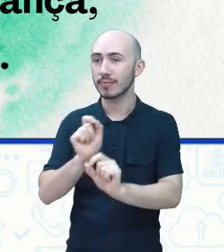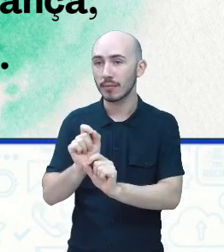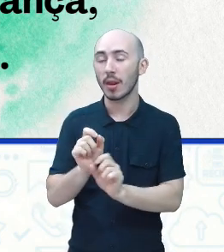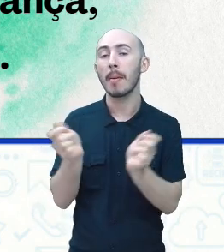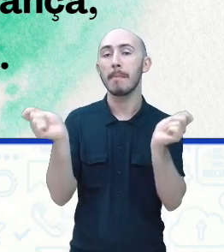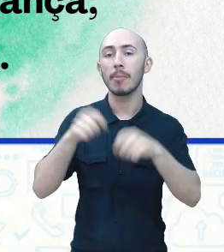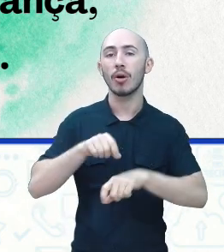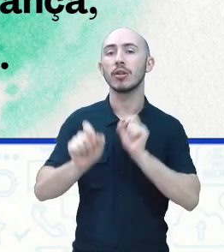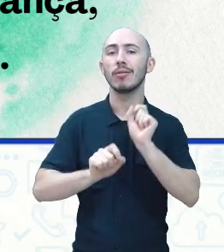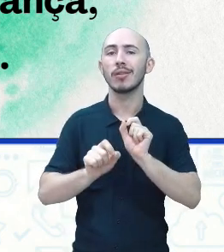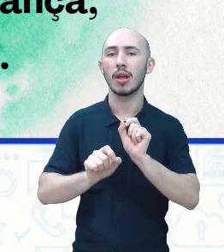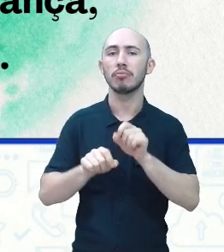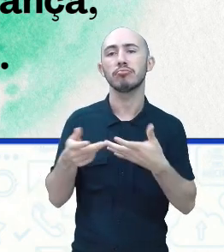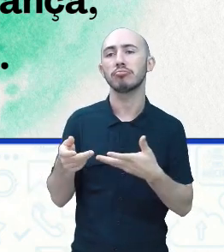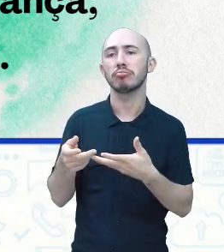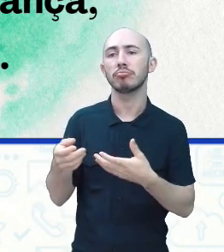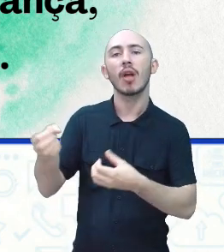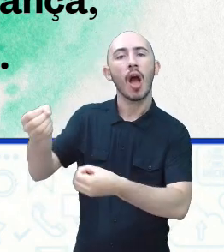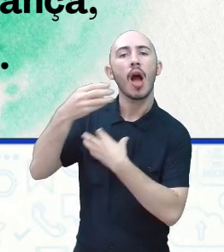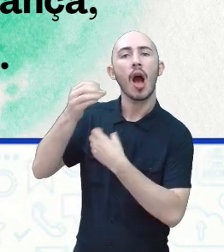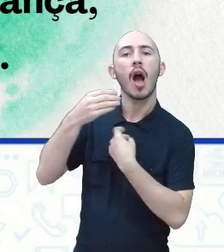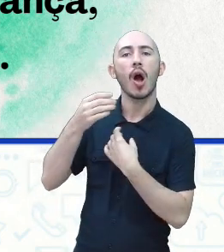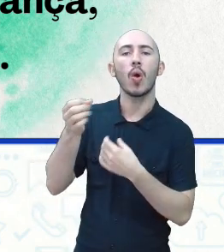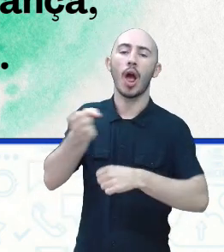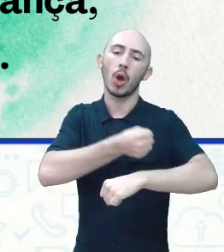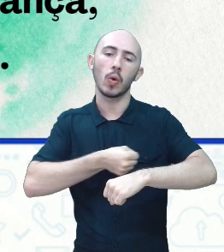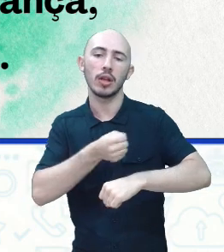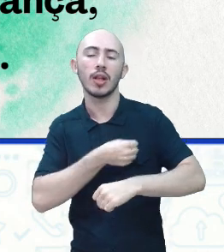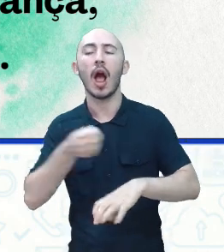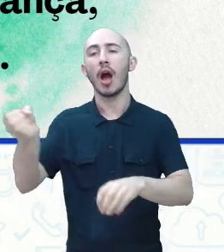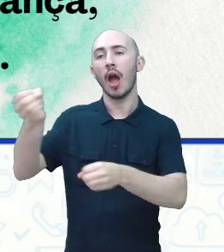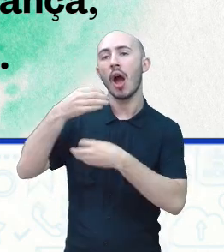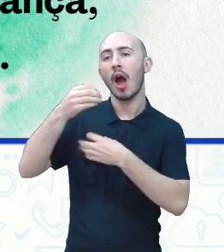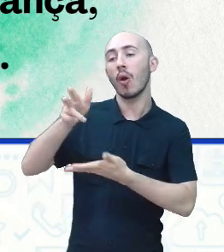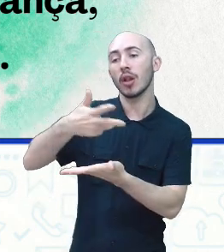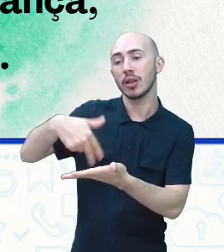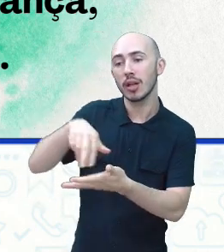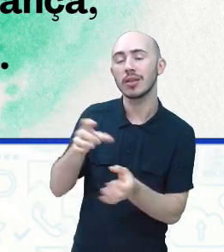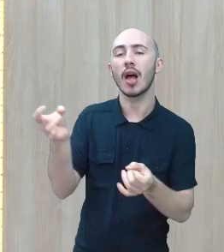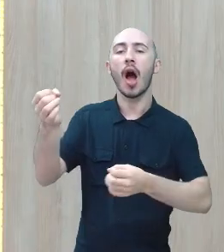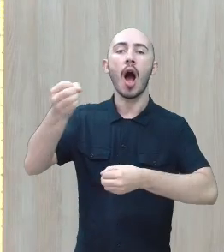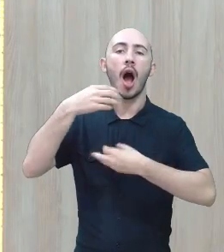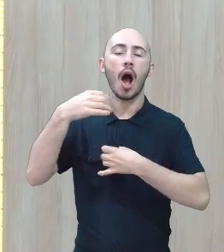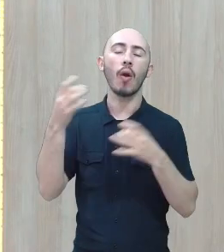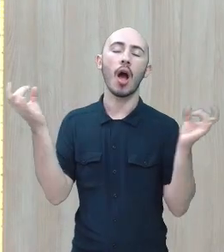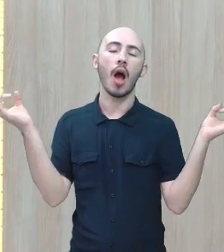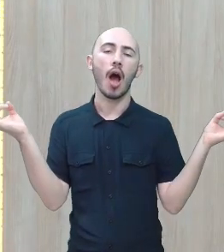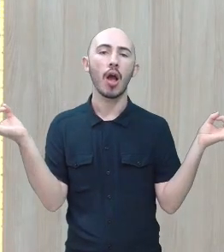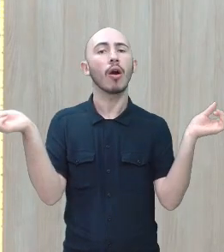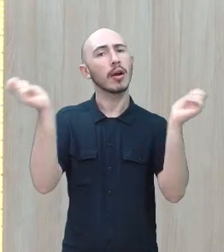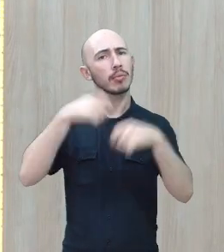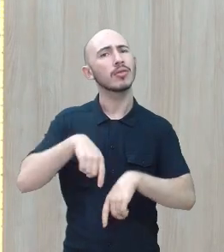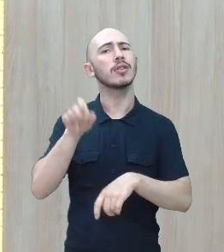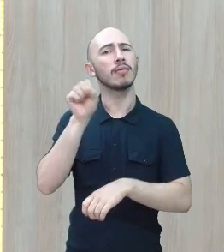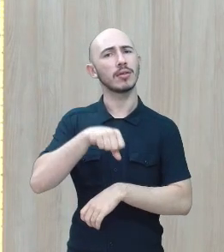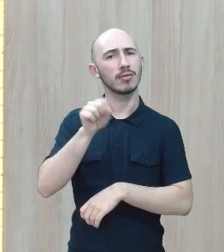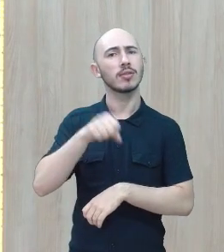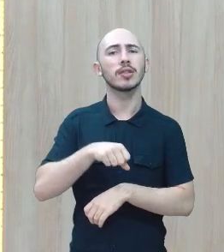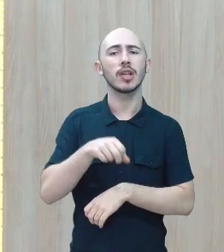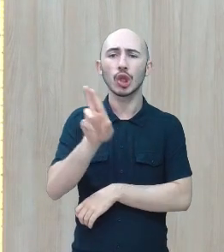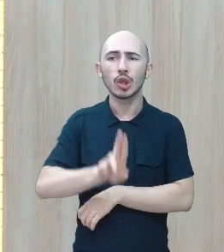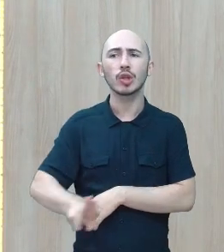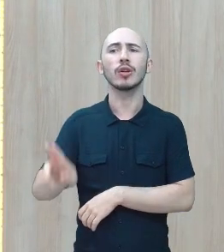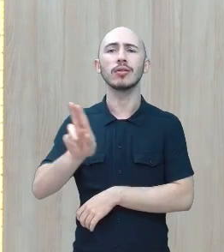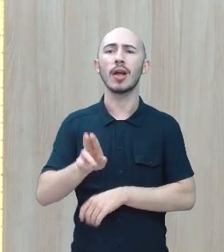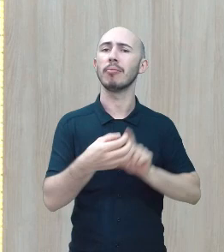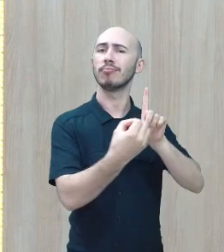fazer aulas de canto, aulas de culinária, aulas de dança, aulas de yoga. Então, existem várias formas de eu usar os tutoriais nas